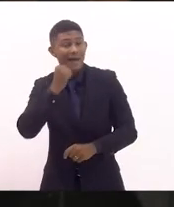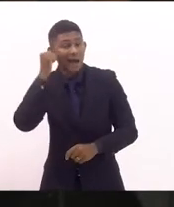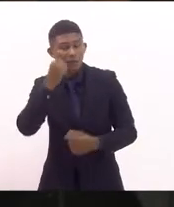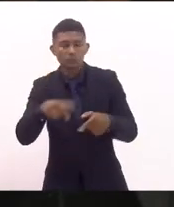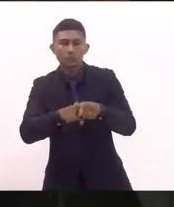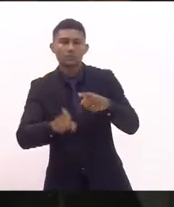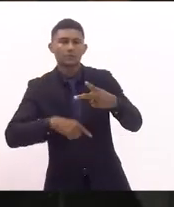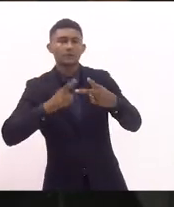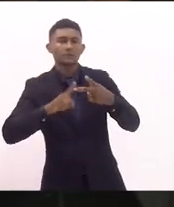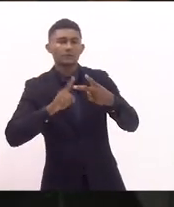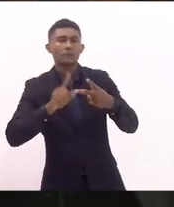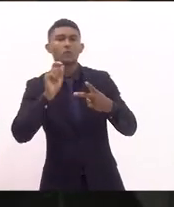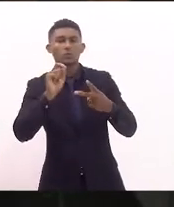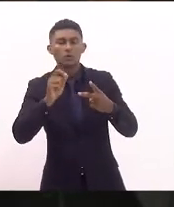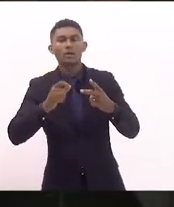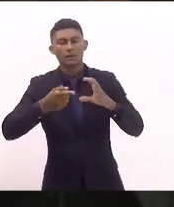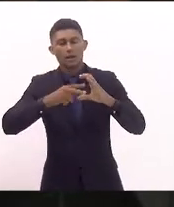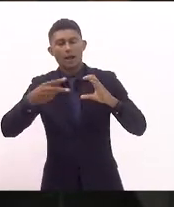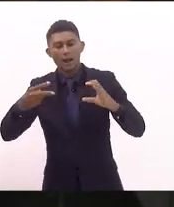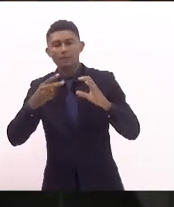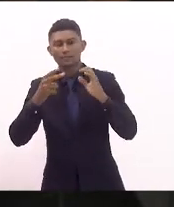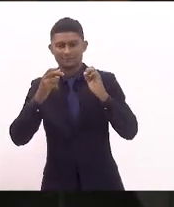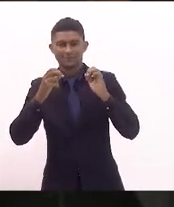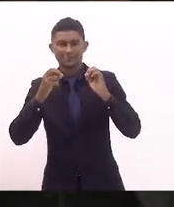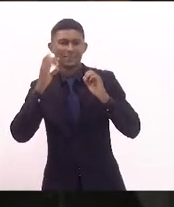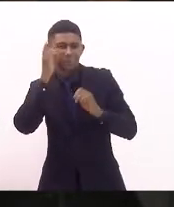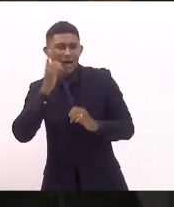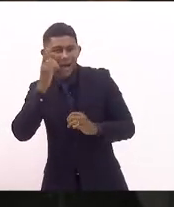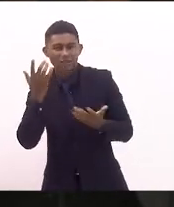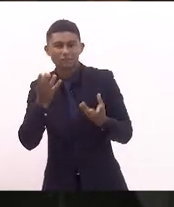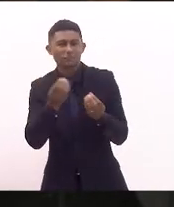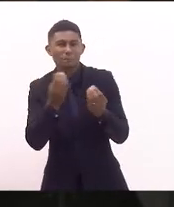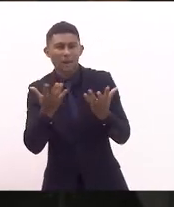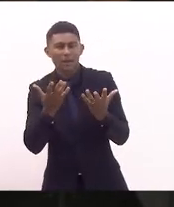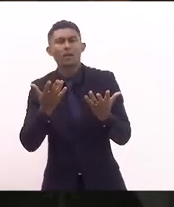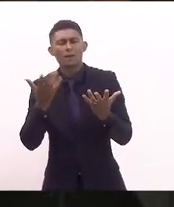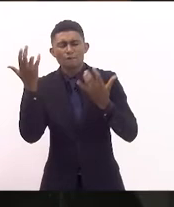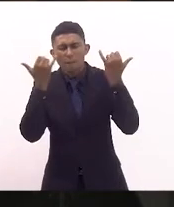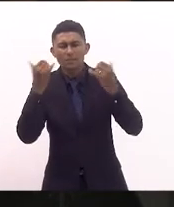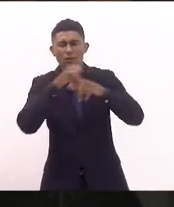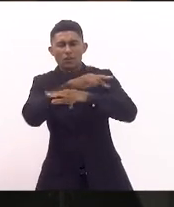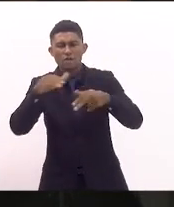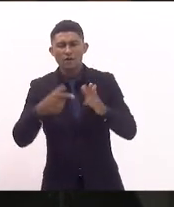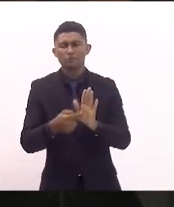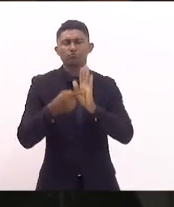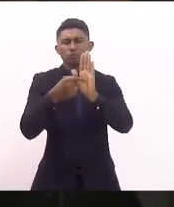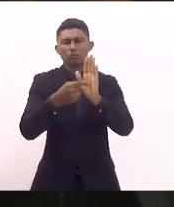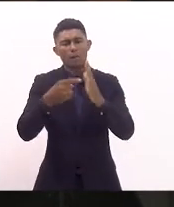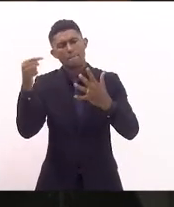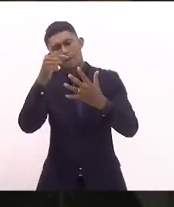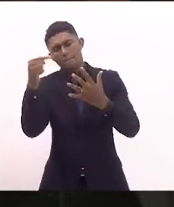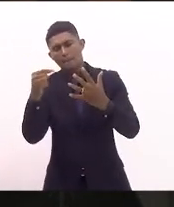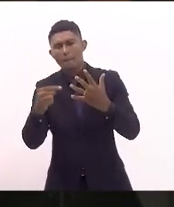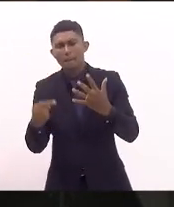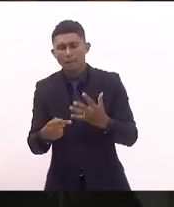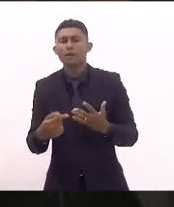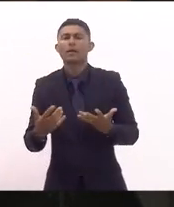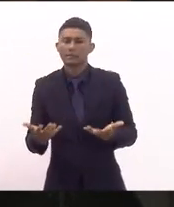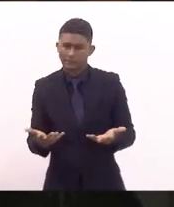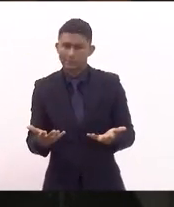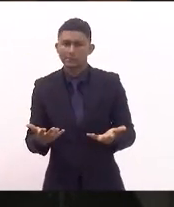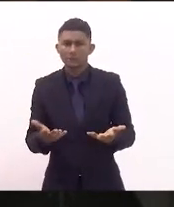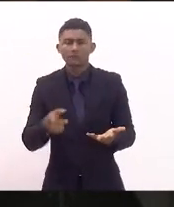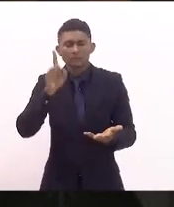Deputados para apresentar dados técnicos, científicos, acadêmicos e do cotidiano policial acerca das